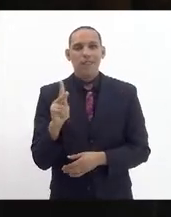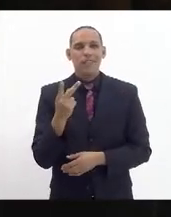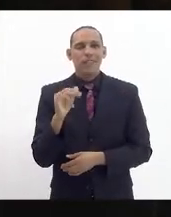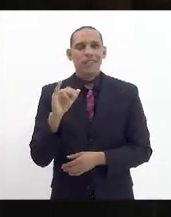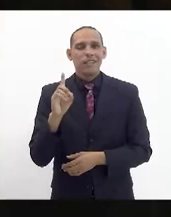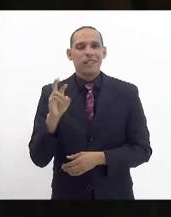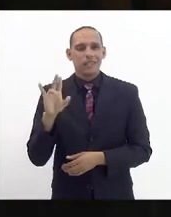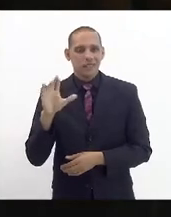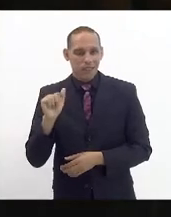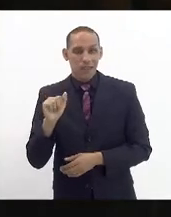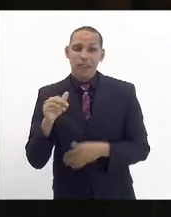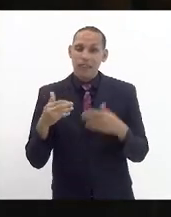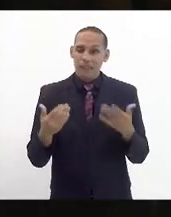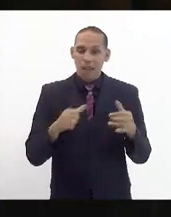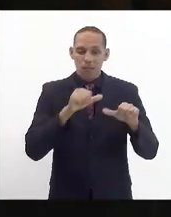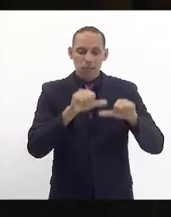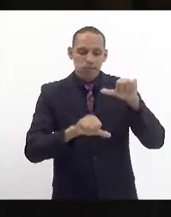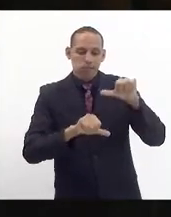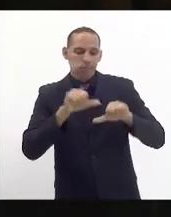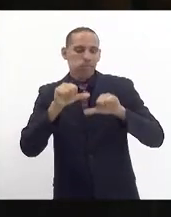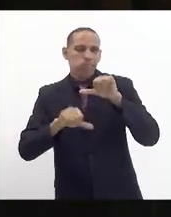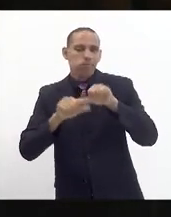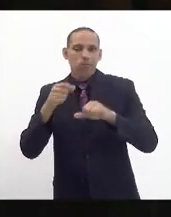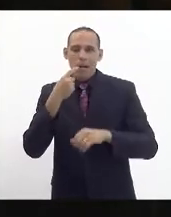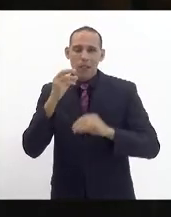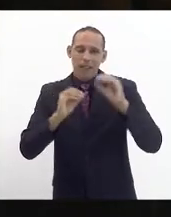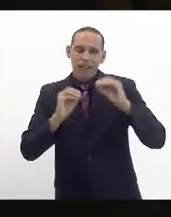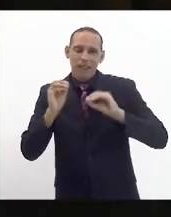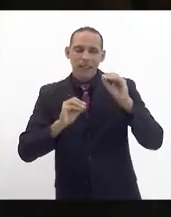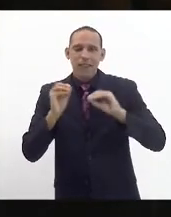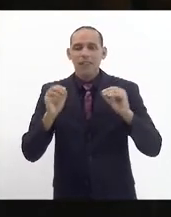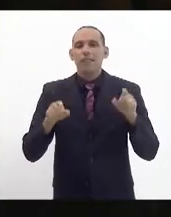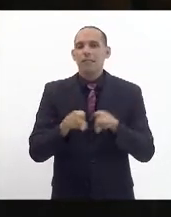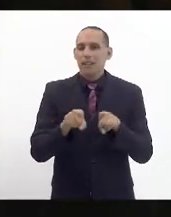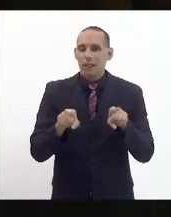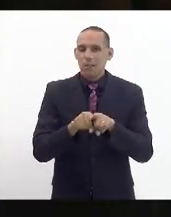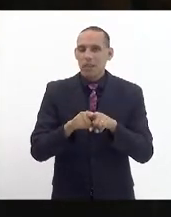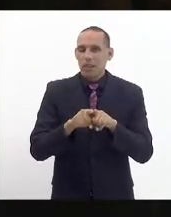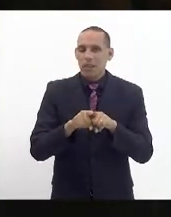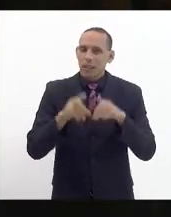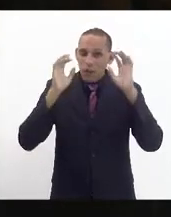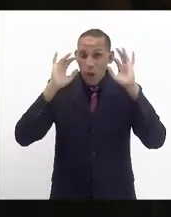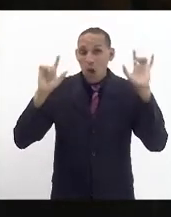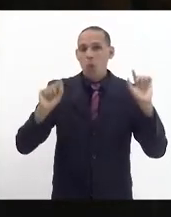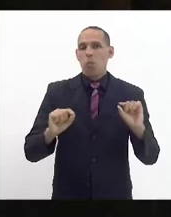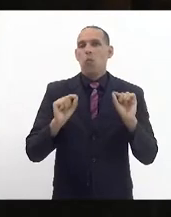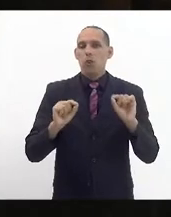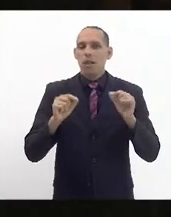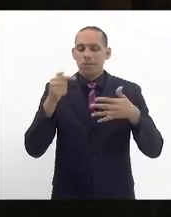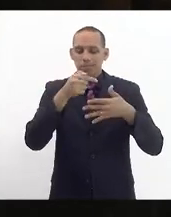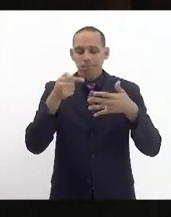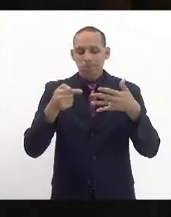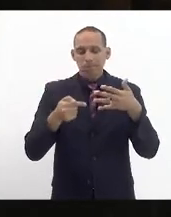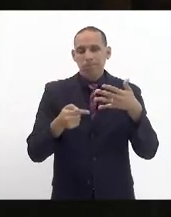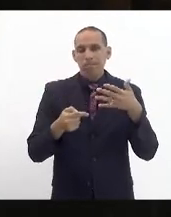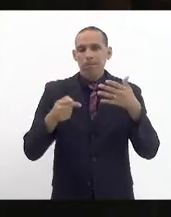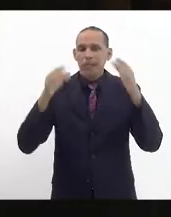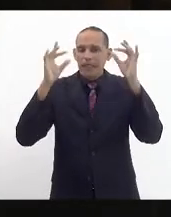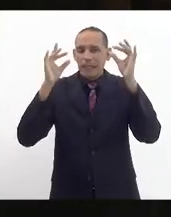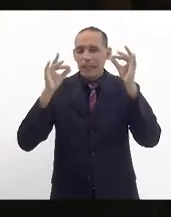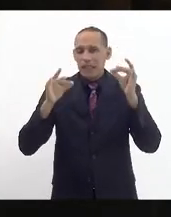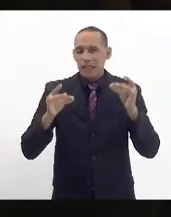fundamental que todo o processo de transformação do plástico também leve em consideração esses pormenores, né? Eu estava vendo